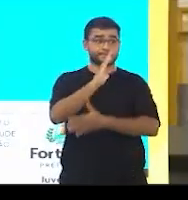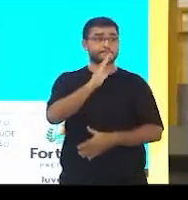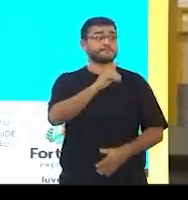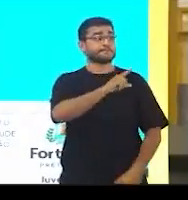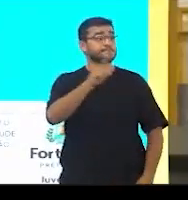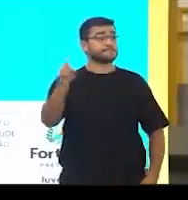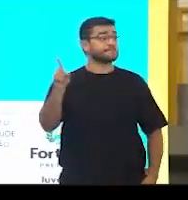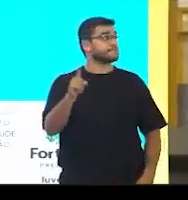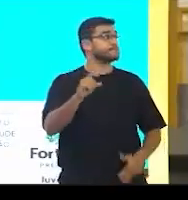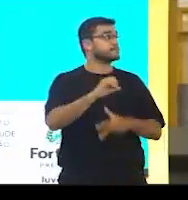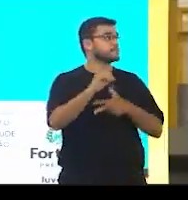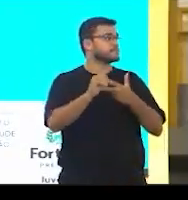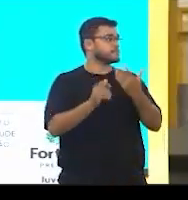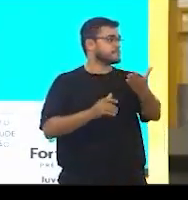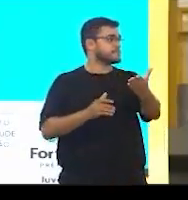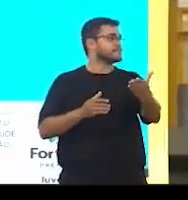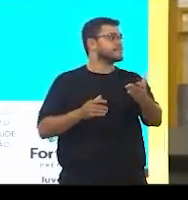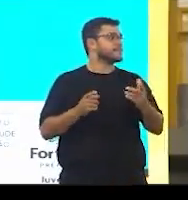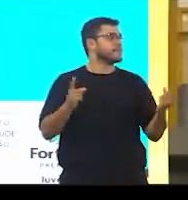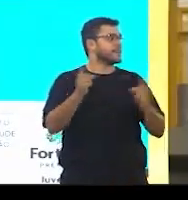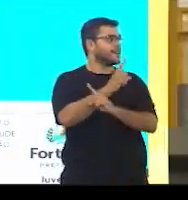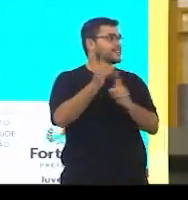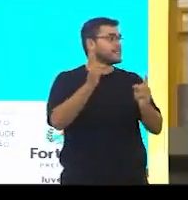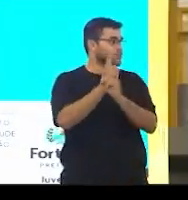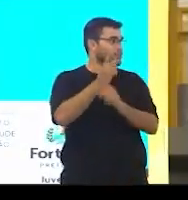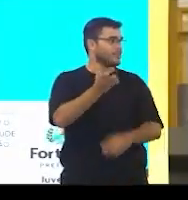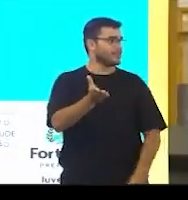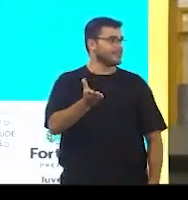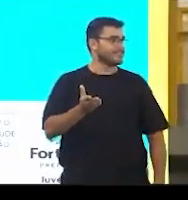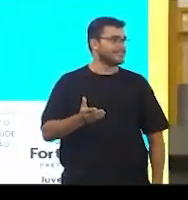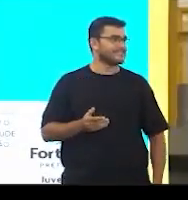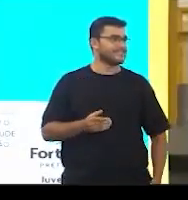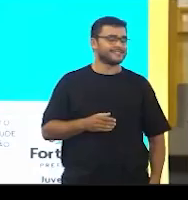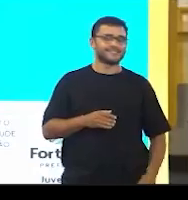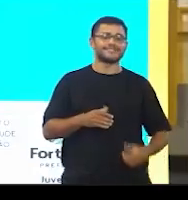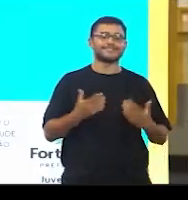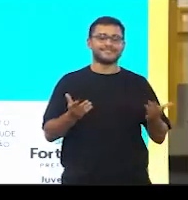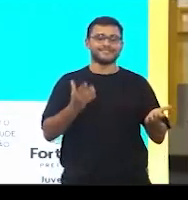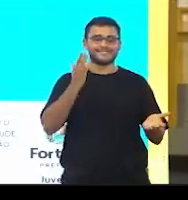eu. Pois olhe para mim, olhe para mim.